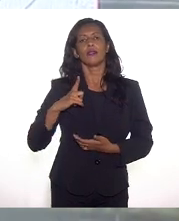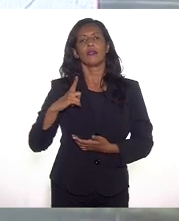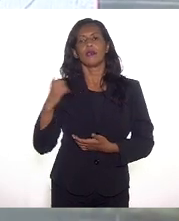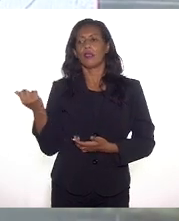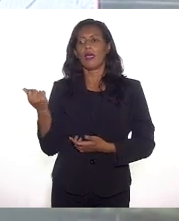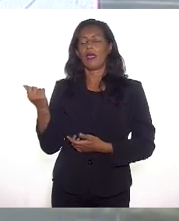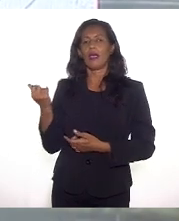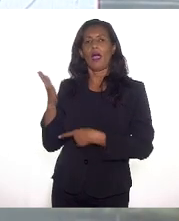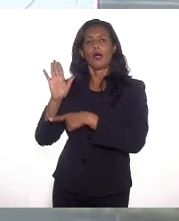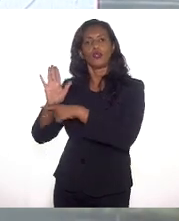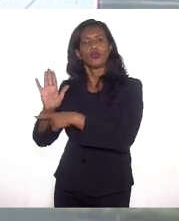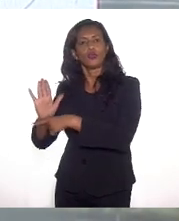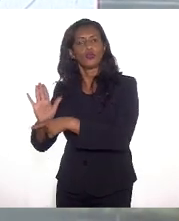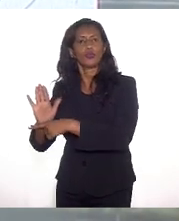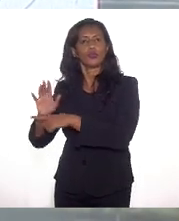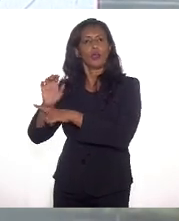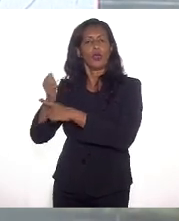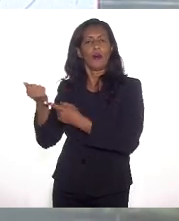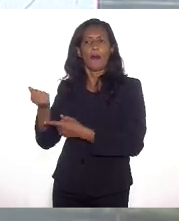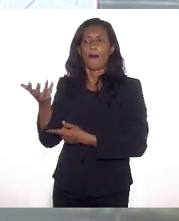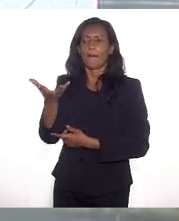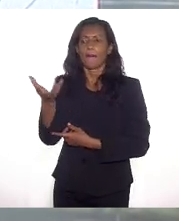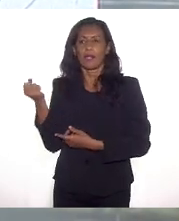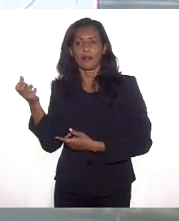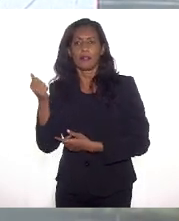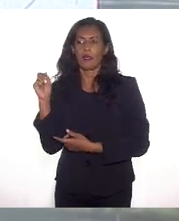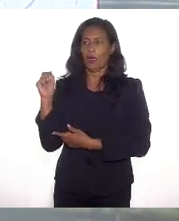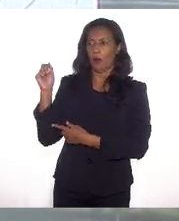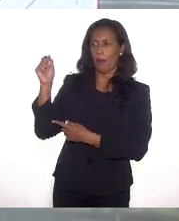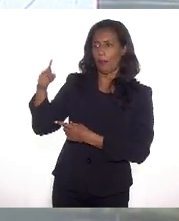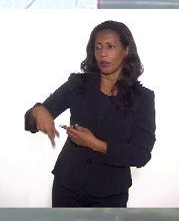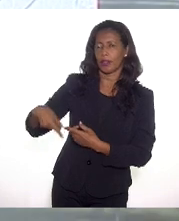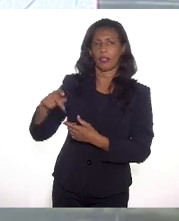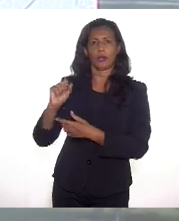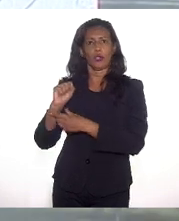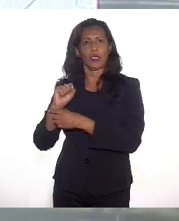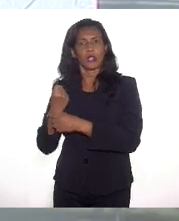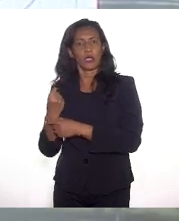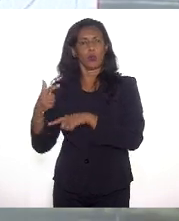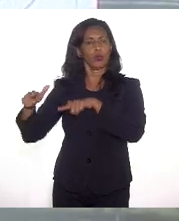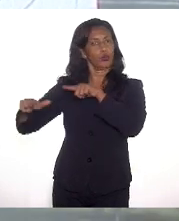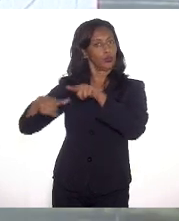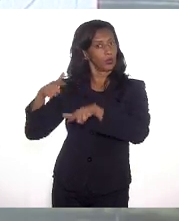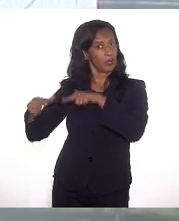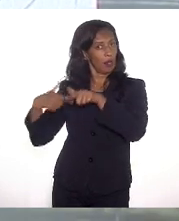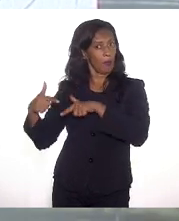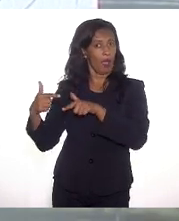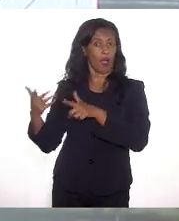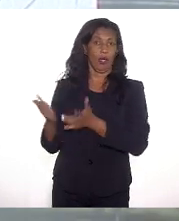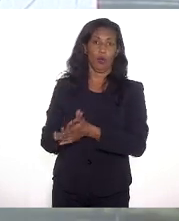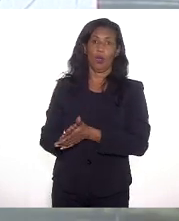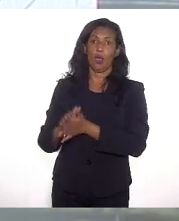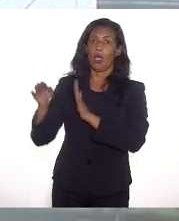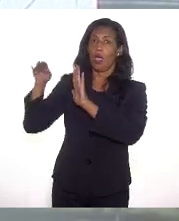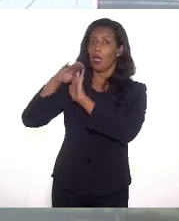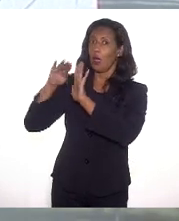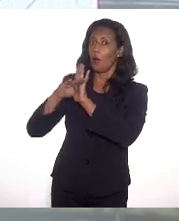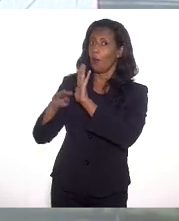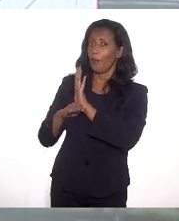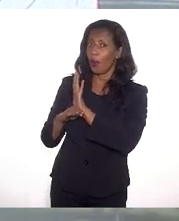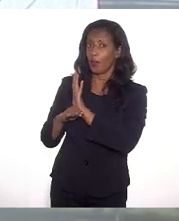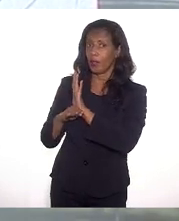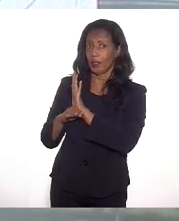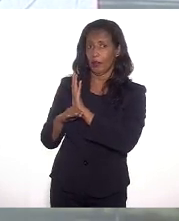assistenciais ou trabalhistas, pensão, aposentadoria, seguro de desemprego, é realmente um programa para aquele que está com